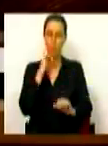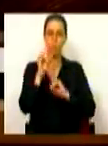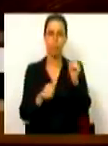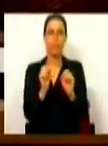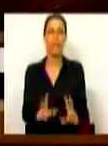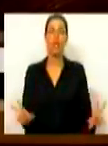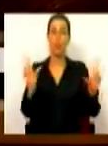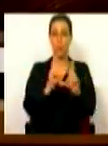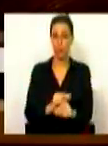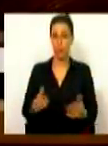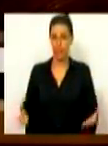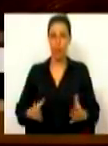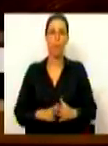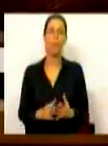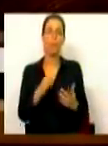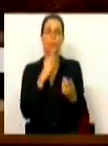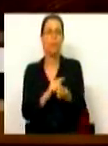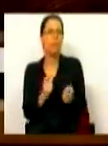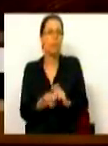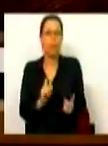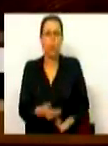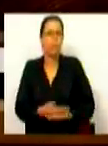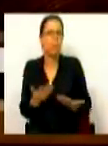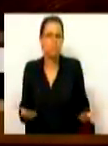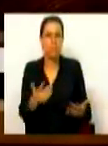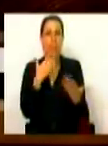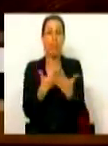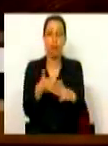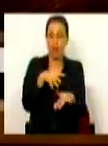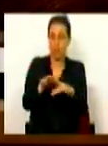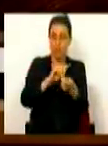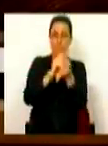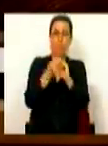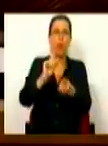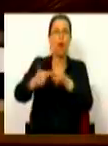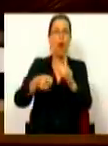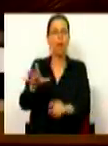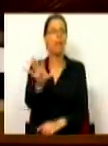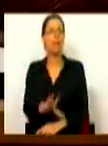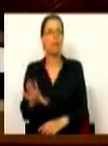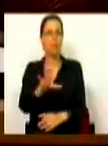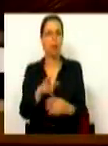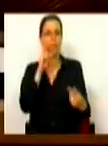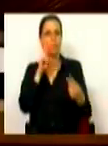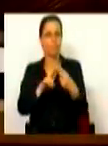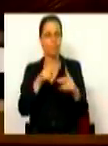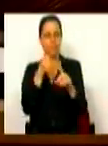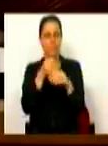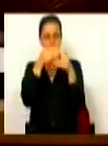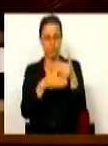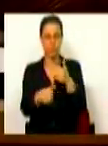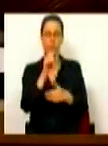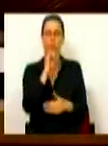e na inovação, o que mudou e qual o impacto desta mudança na forma como iremos encarar os desafios